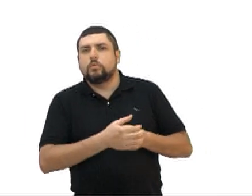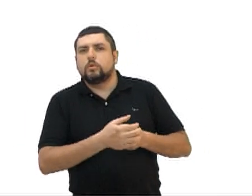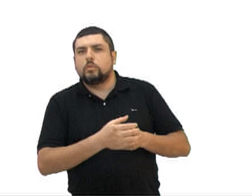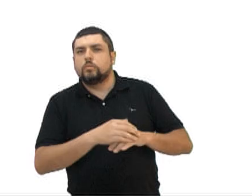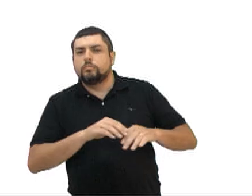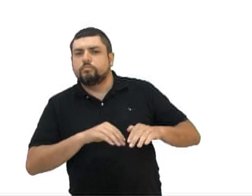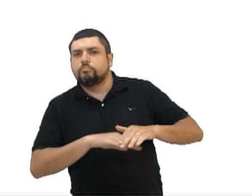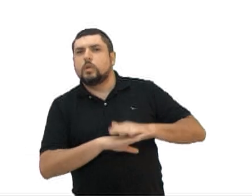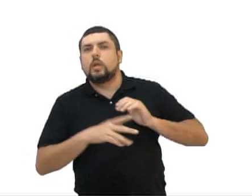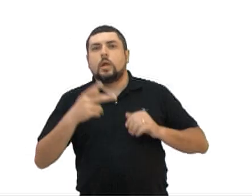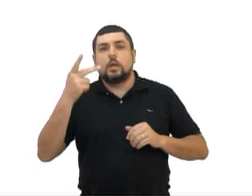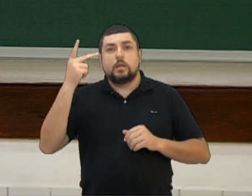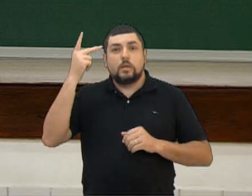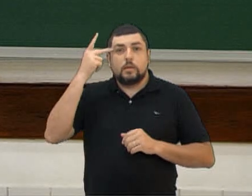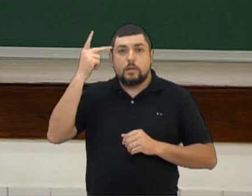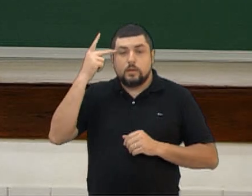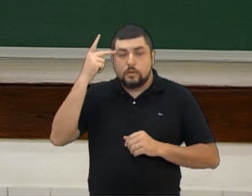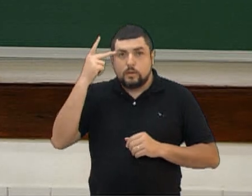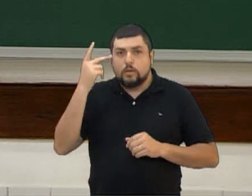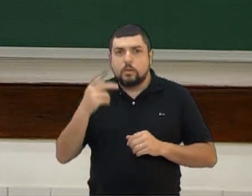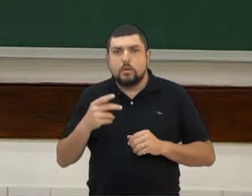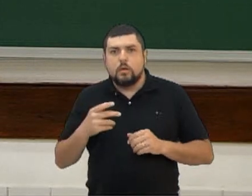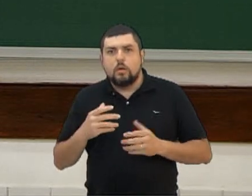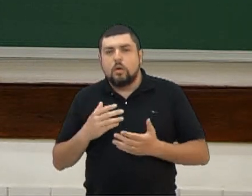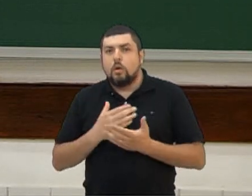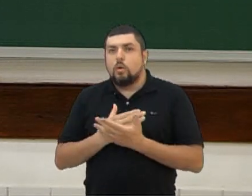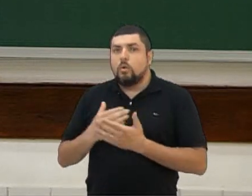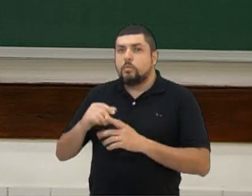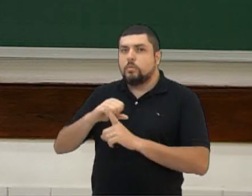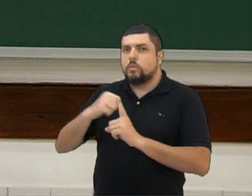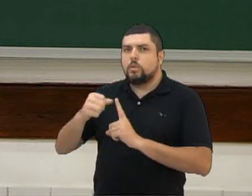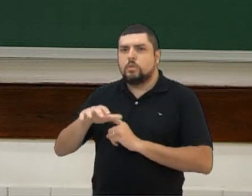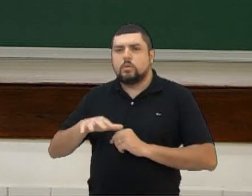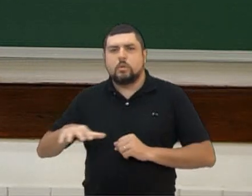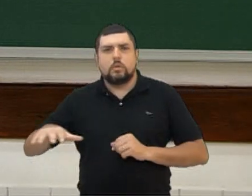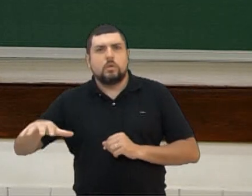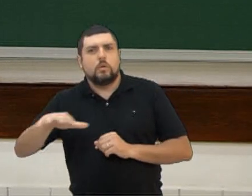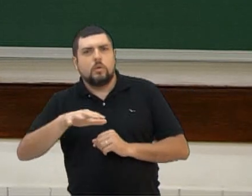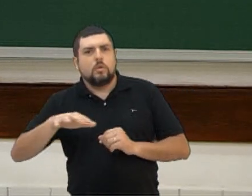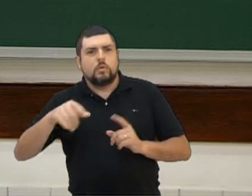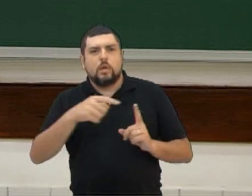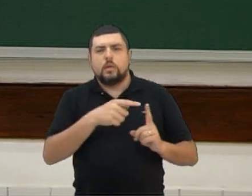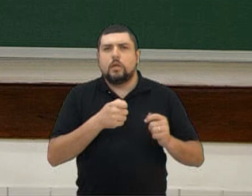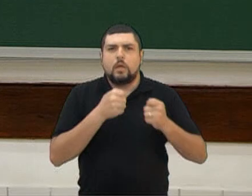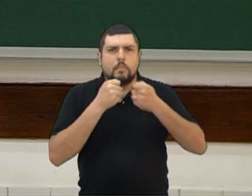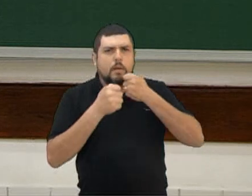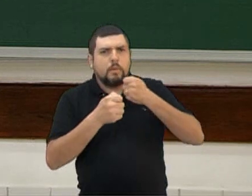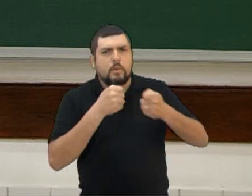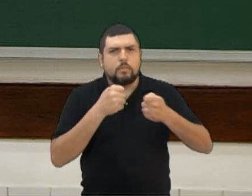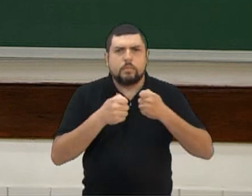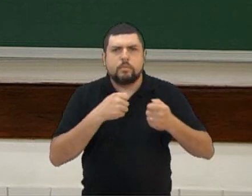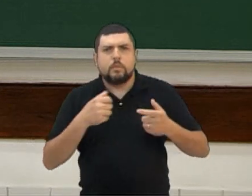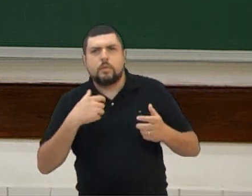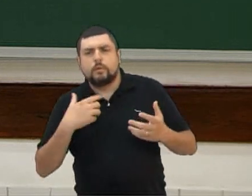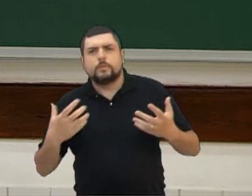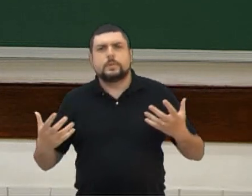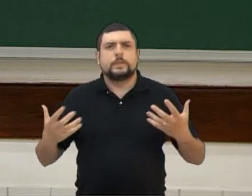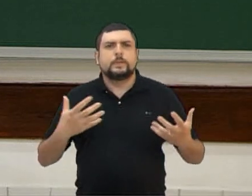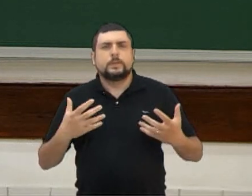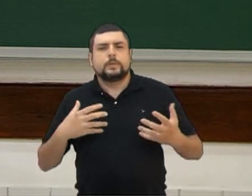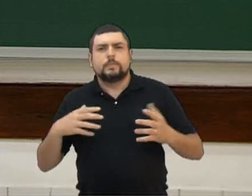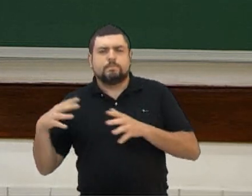e isso vai começar a intensificar uma reação da sociedade cada vez mais às práticas de tortura que eram promovidas.